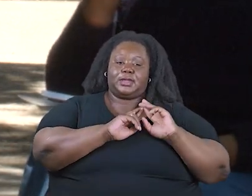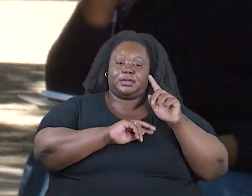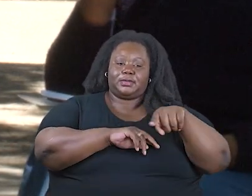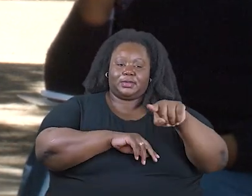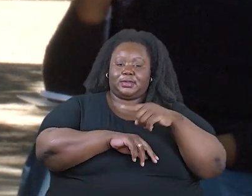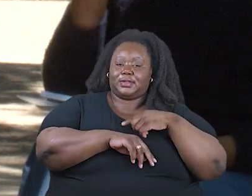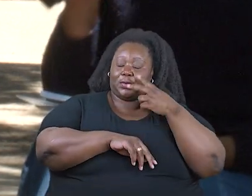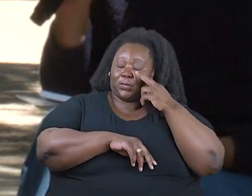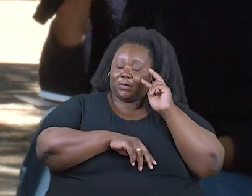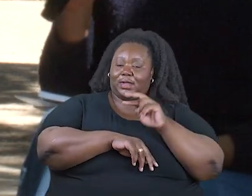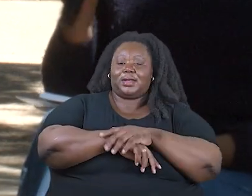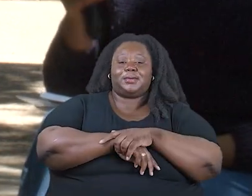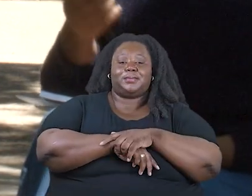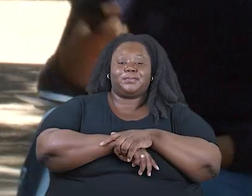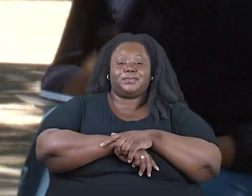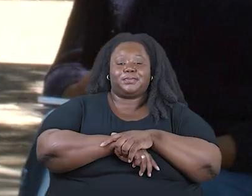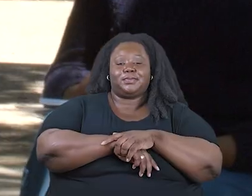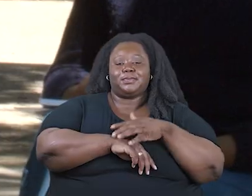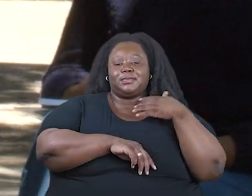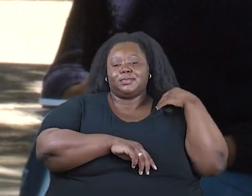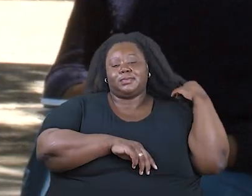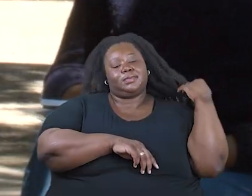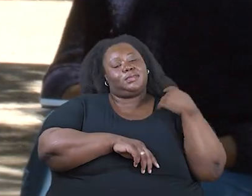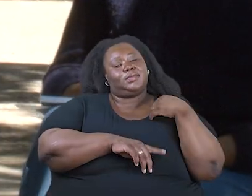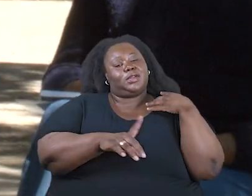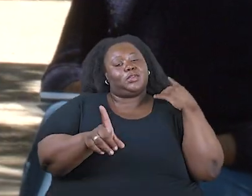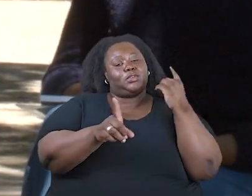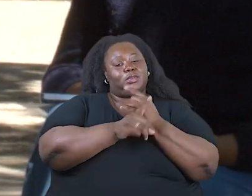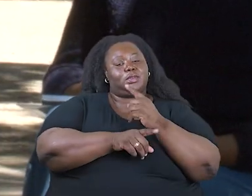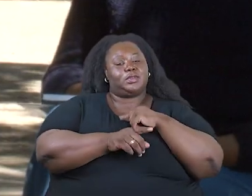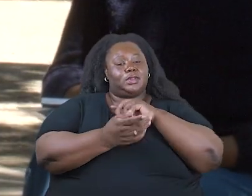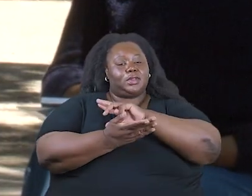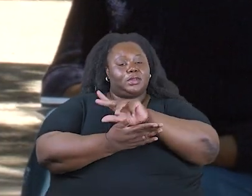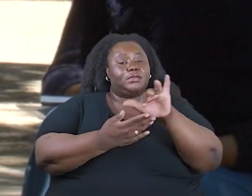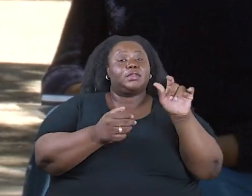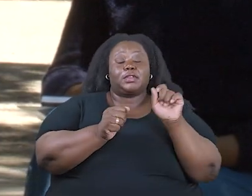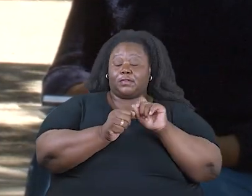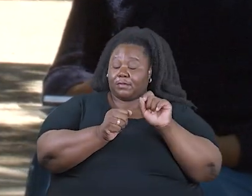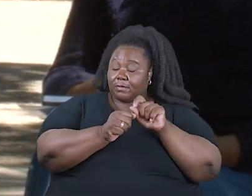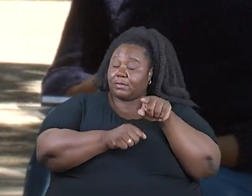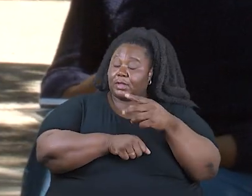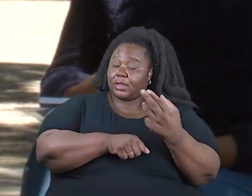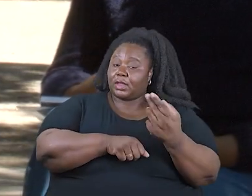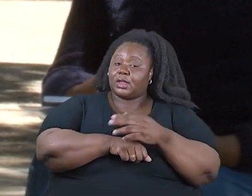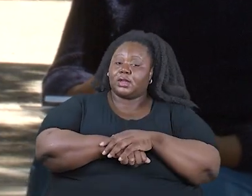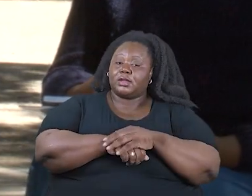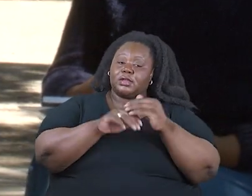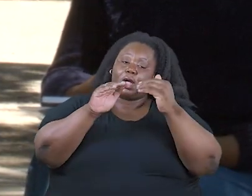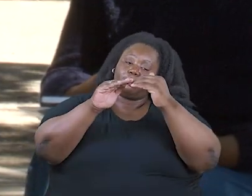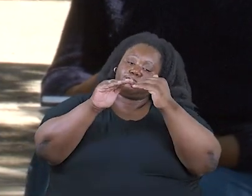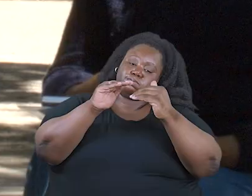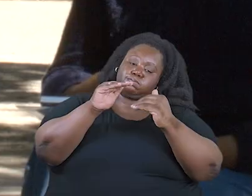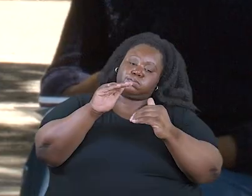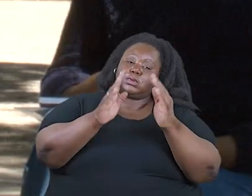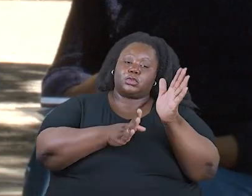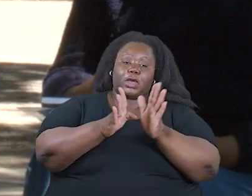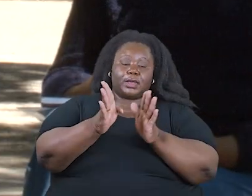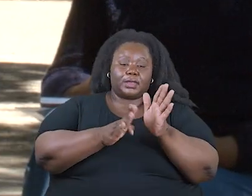estão vendo, né? Entendeu? Então, e eu descobri que tem várias instituições que fazem isso, assim, eles têm níveis diferentes de